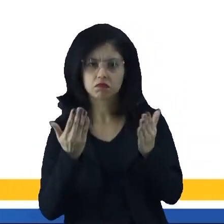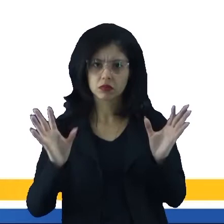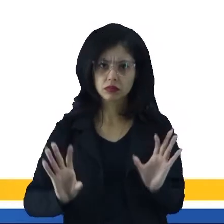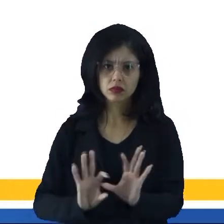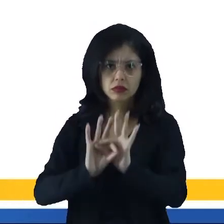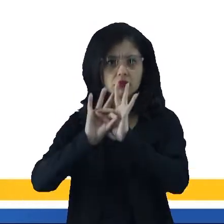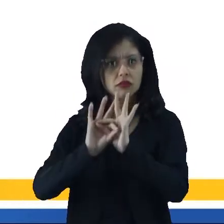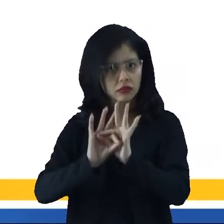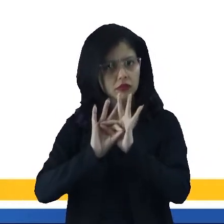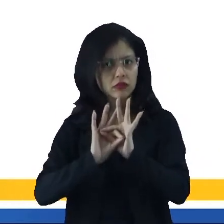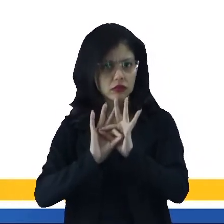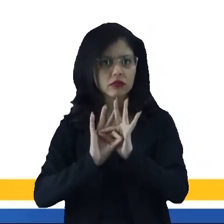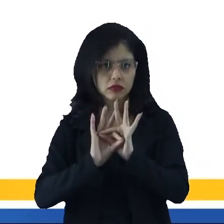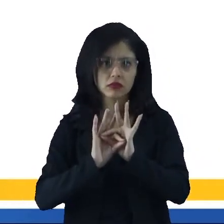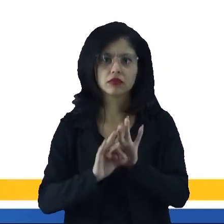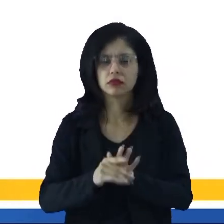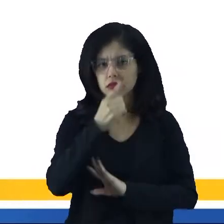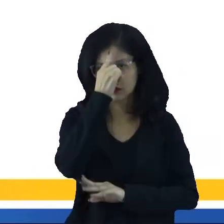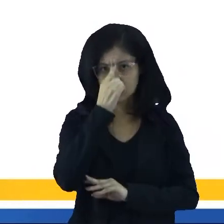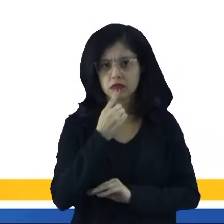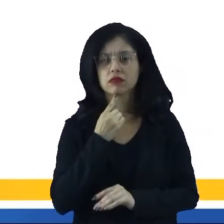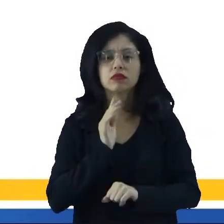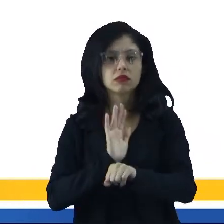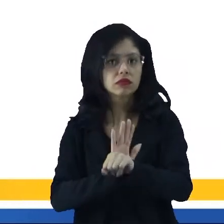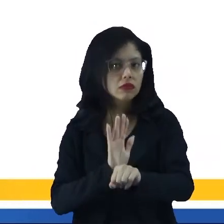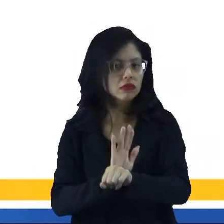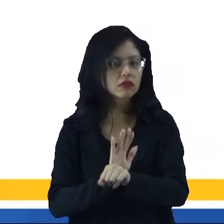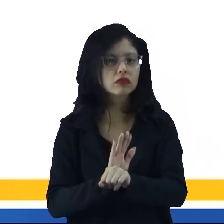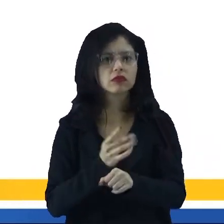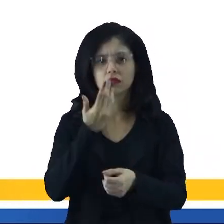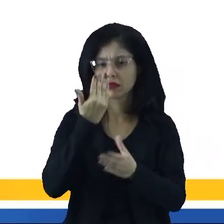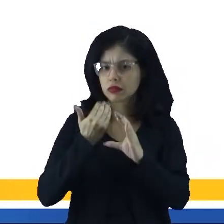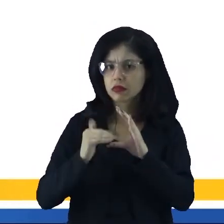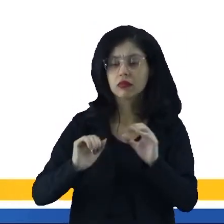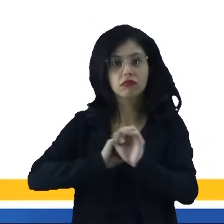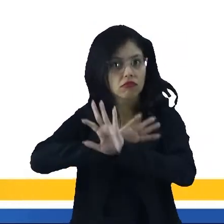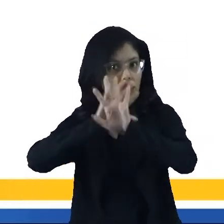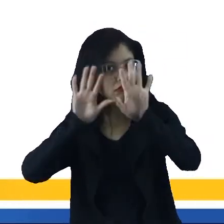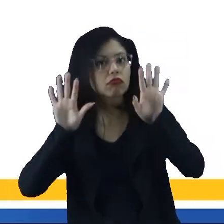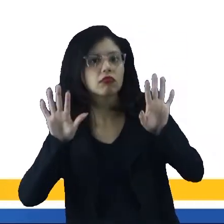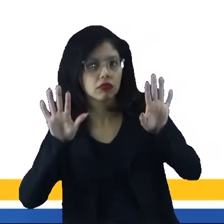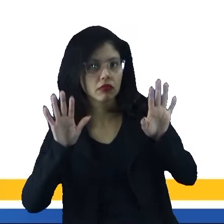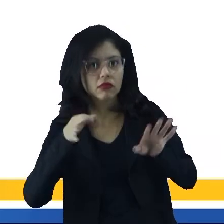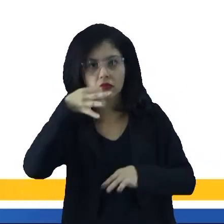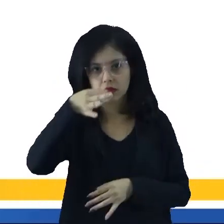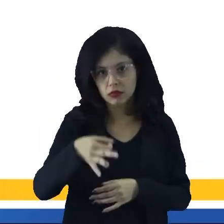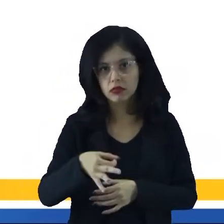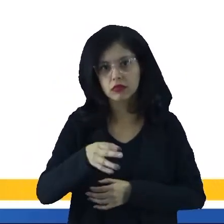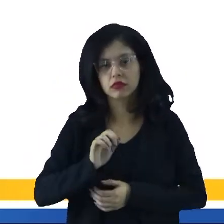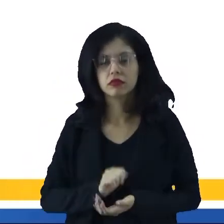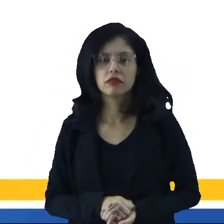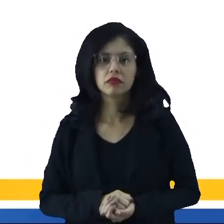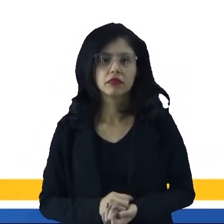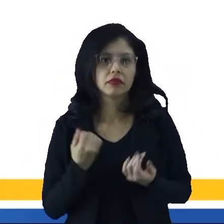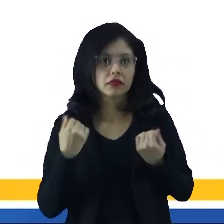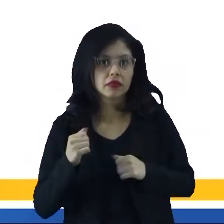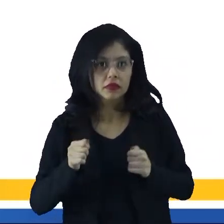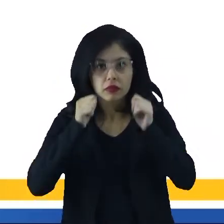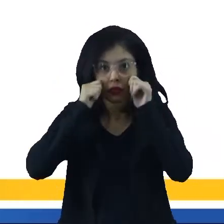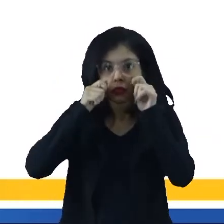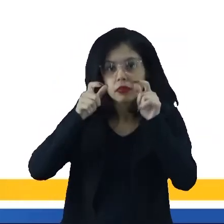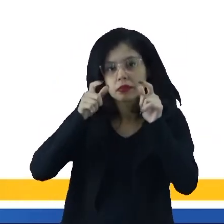nós compartilhamos aqui, ele nos ajuda a compreender essa mensagem de maneira clara e correta. Eu tenho que me atentar à